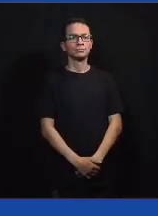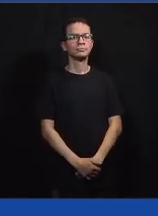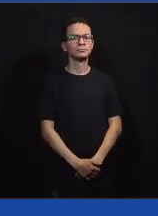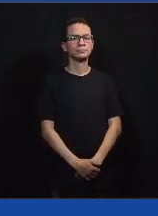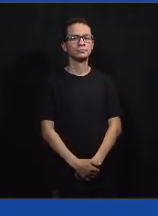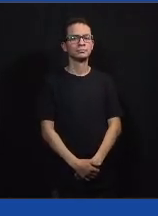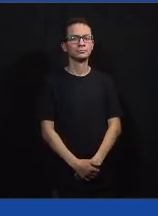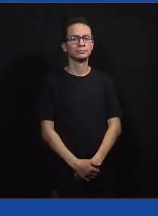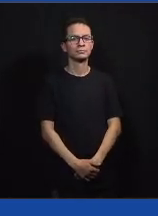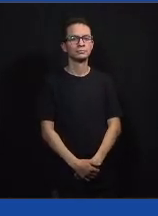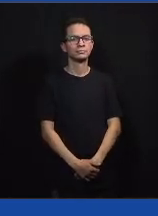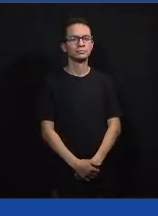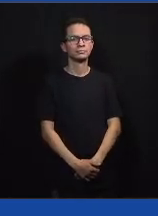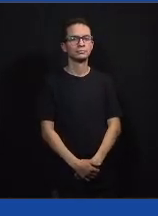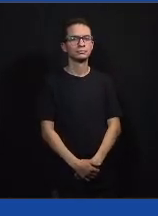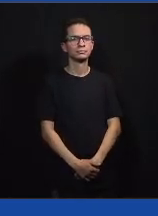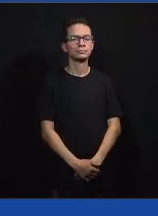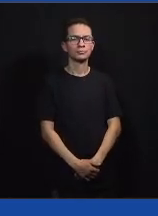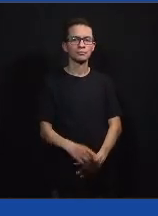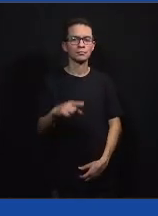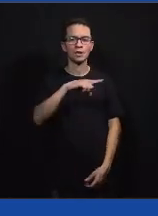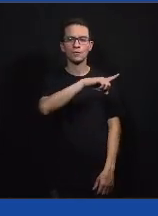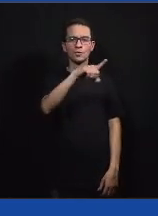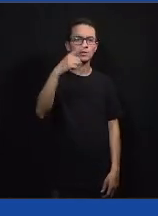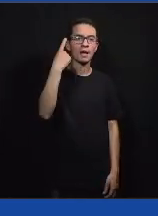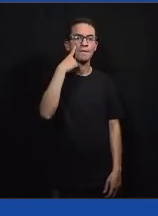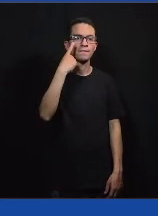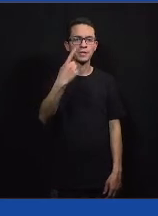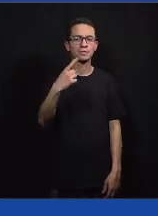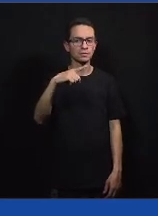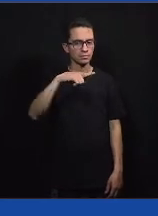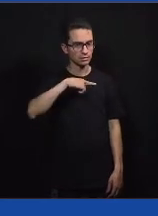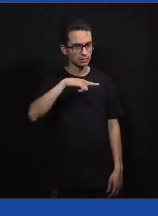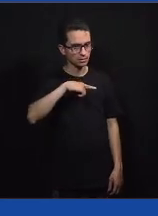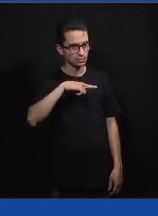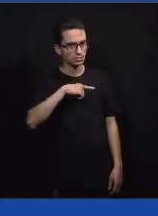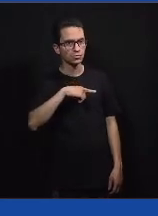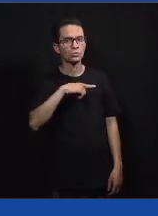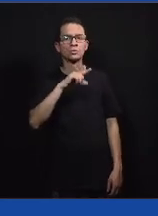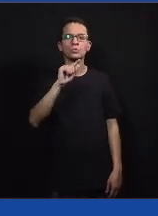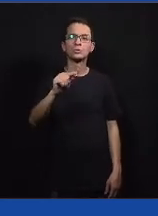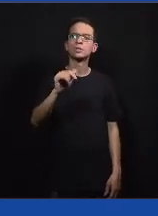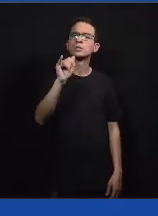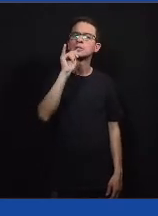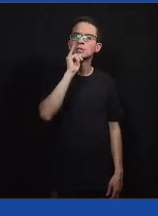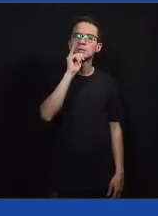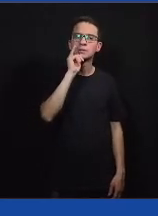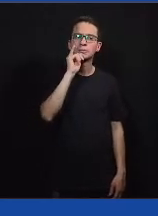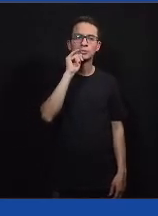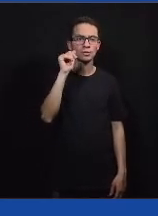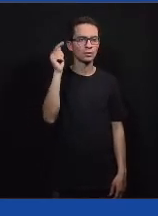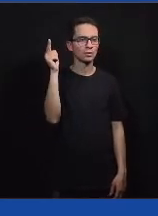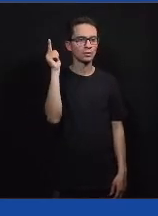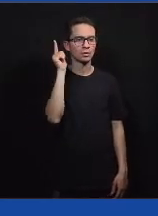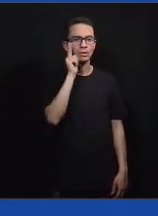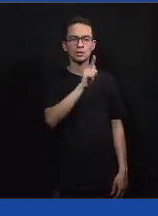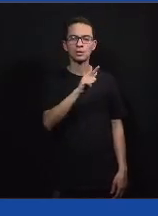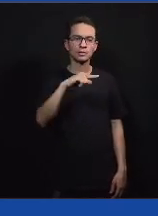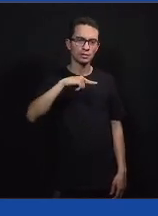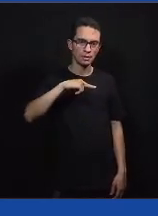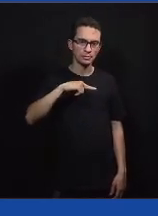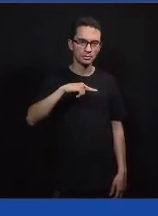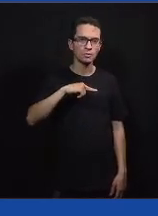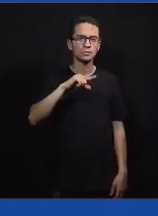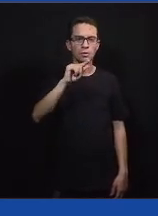e é que nem você já disse os frutos é o nome do meu projeto que a gente criou que a fruta e dois portes por quê